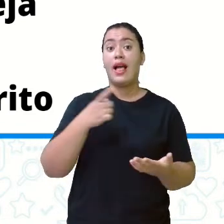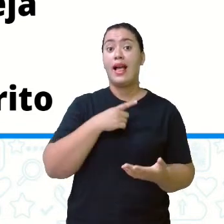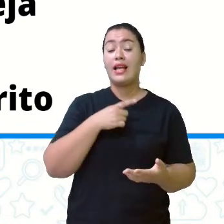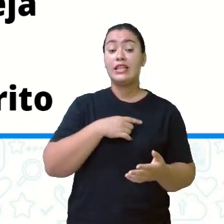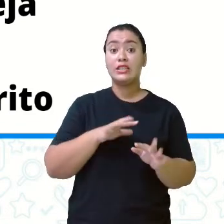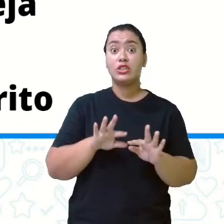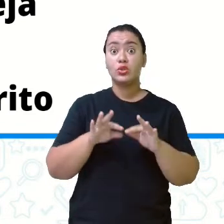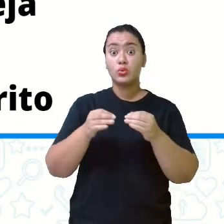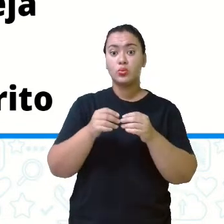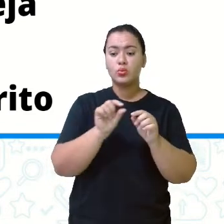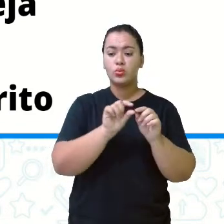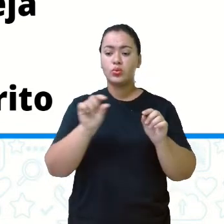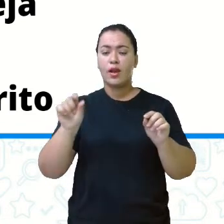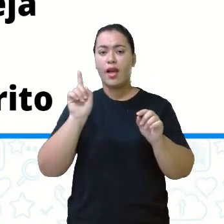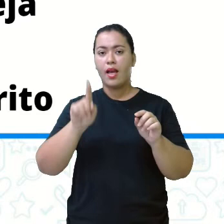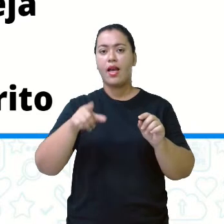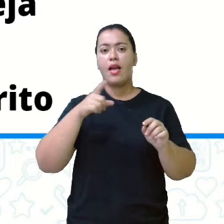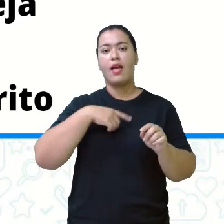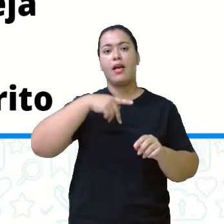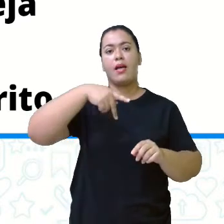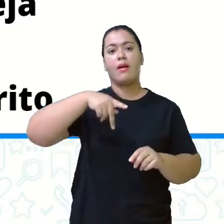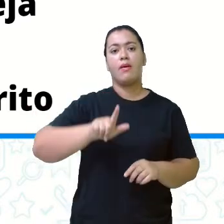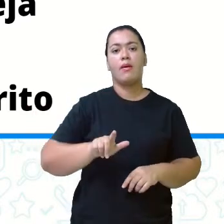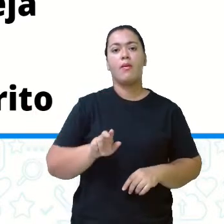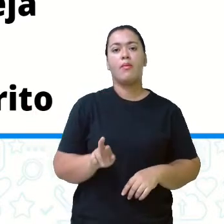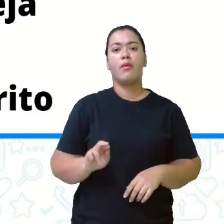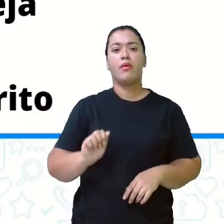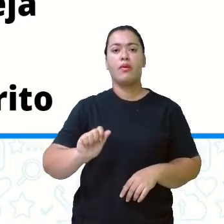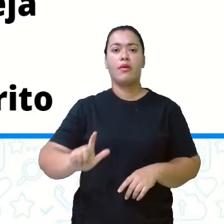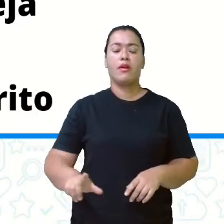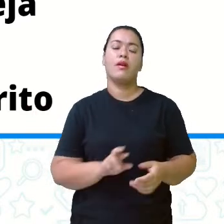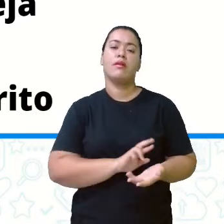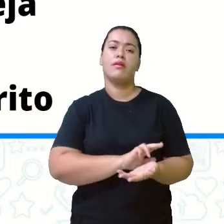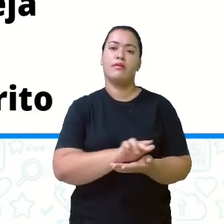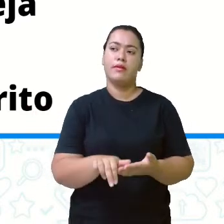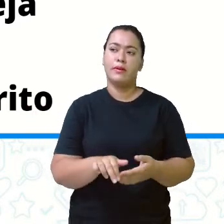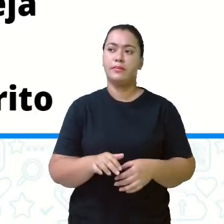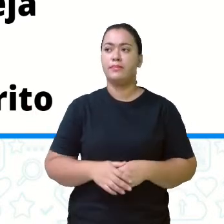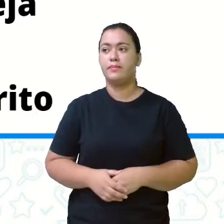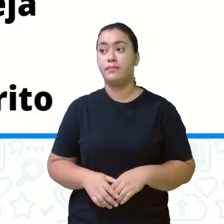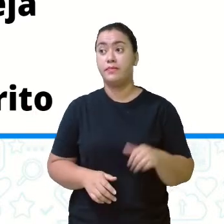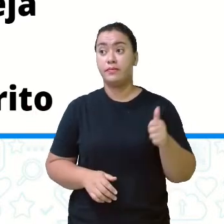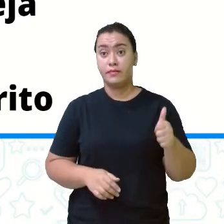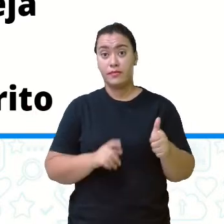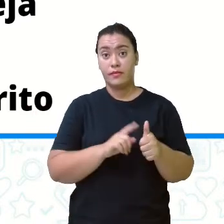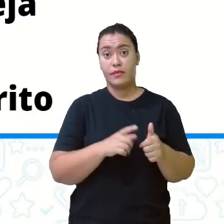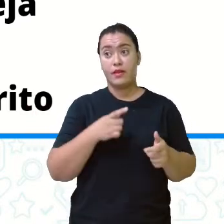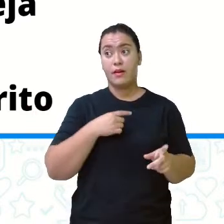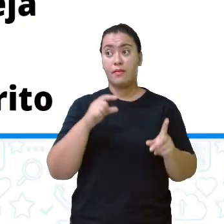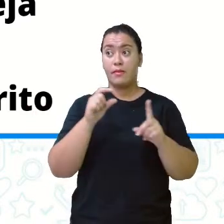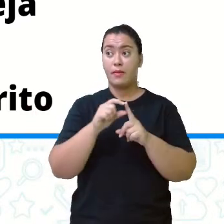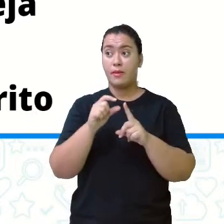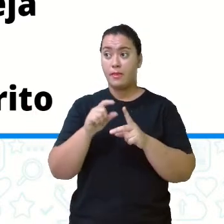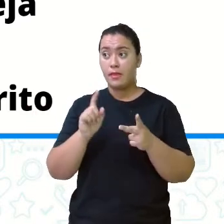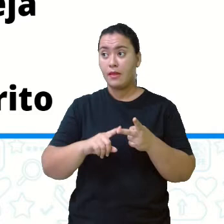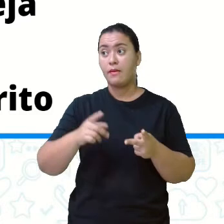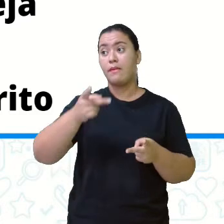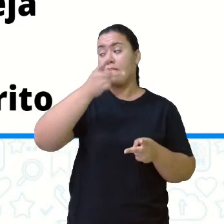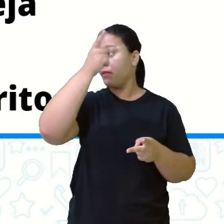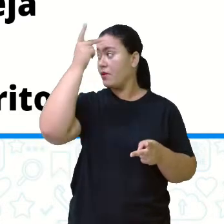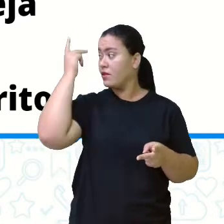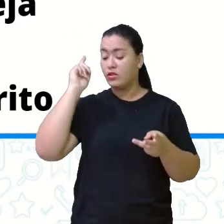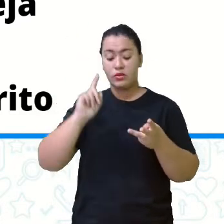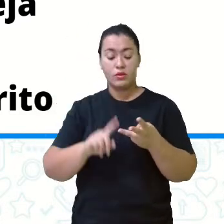que todas elas estão no plural. Na alternativa A, eu tenho palavras,